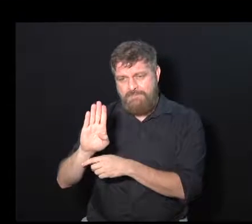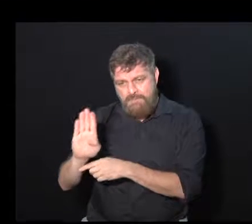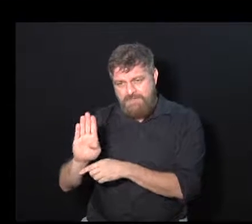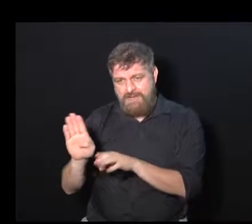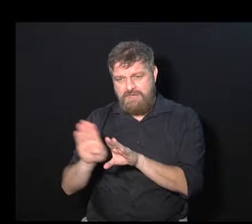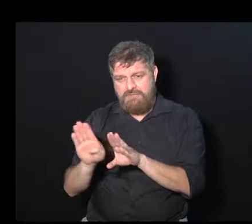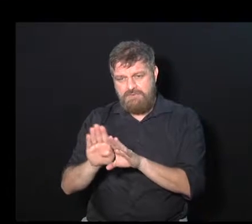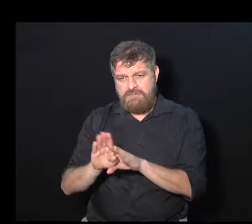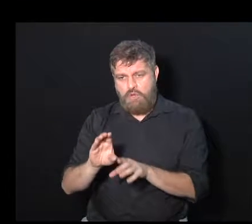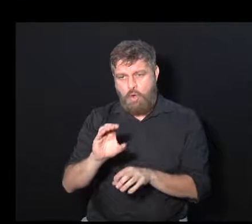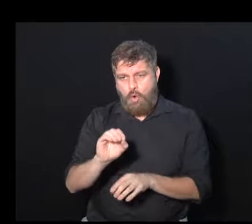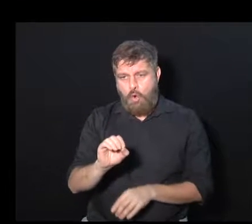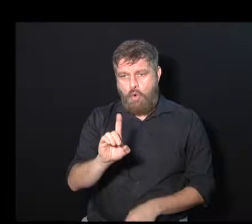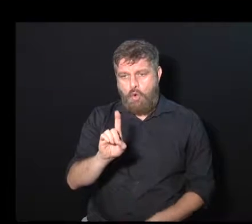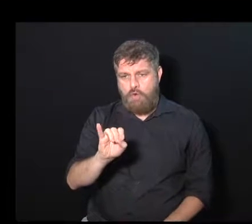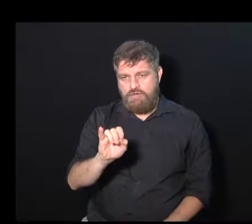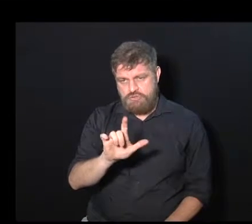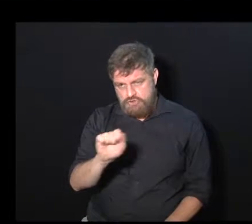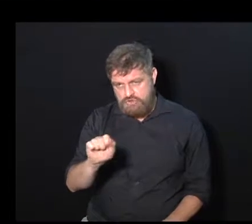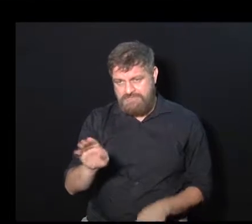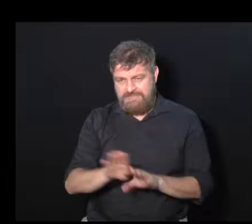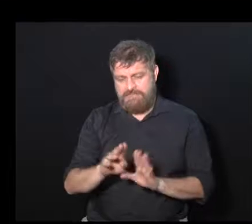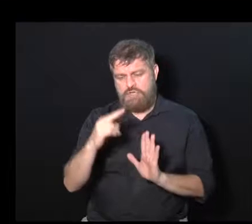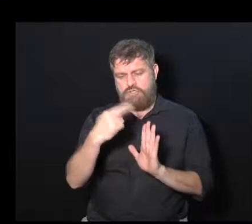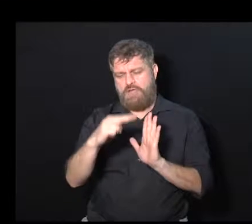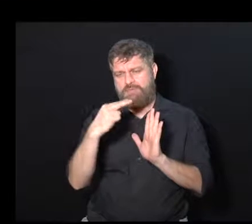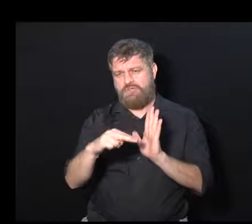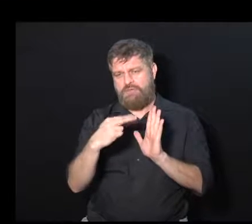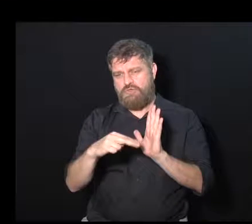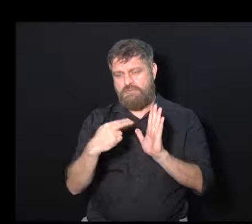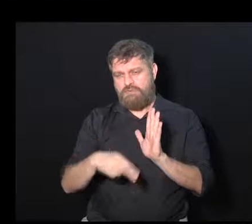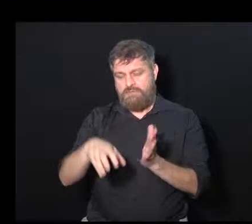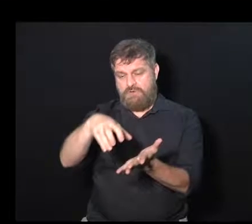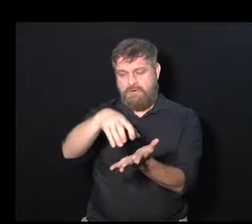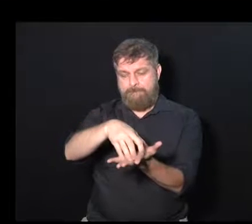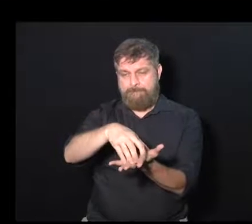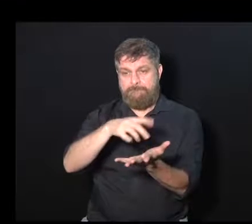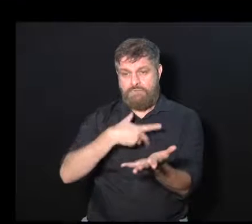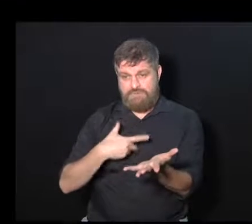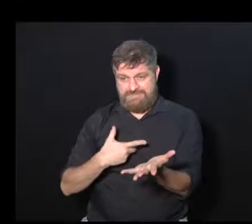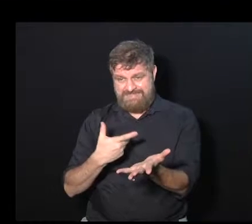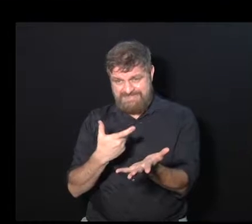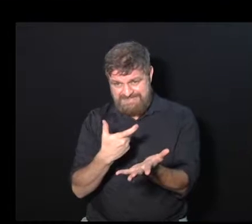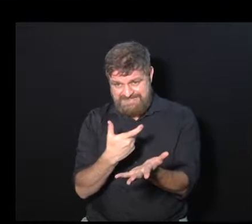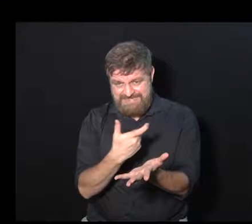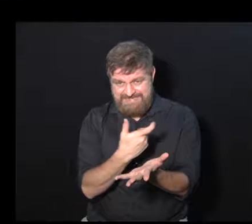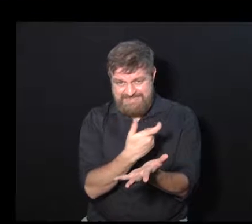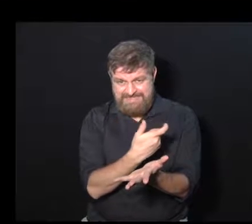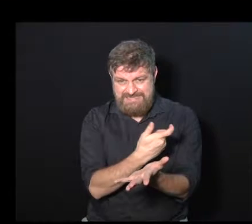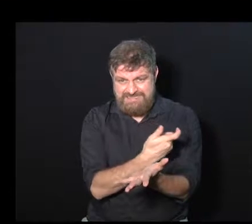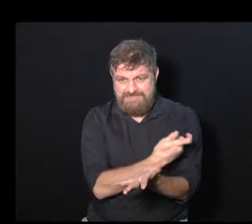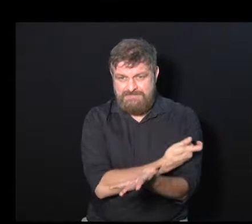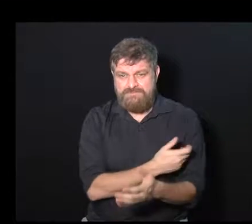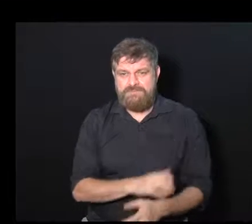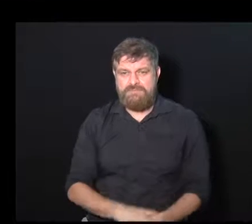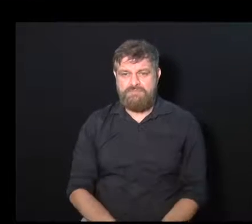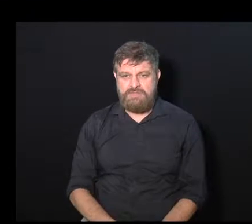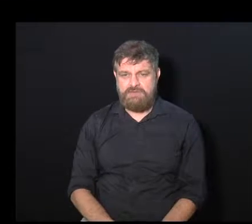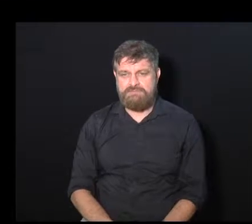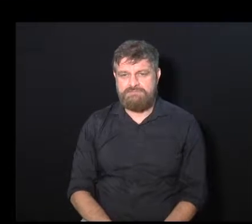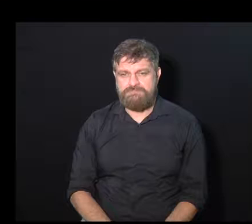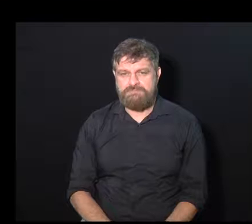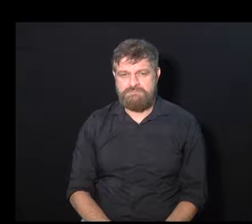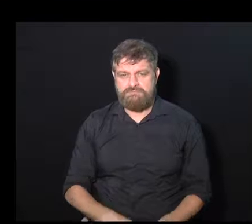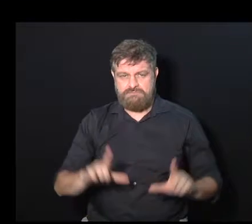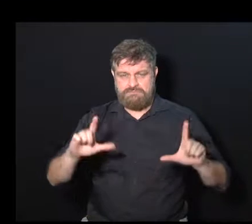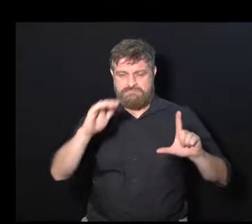Santo Odila, CS Carvalho de Moura, CS Fernanda, CS Joaquim Egídio, CS São Quirino, CS